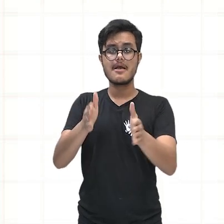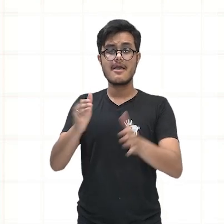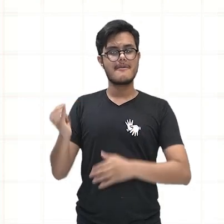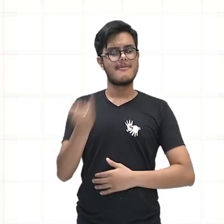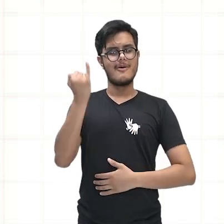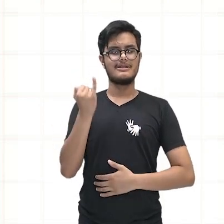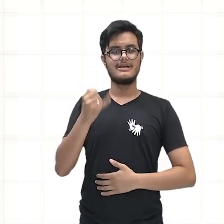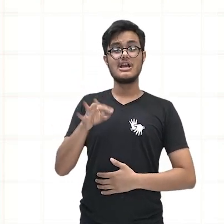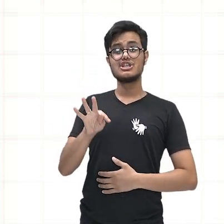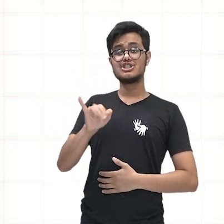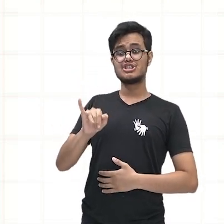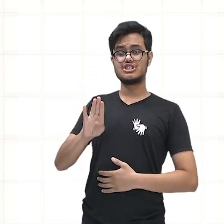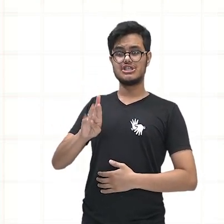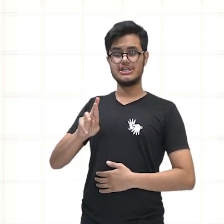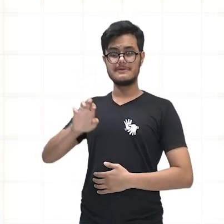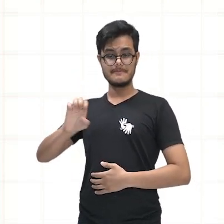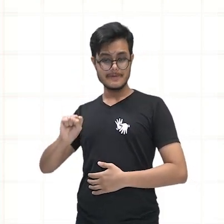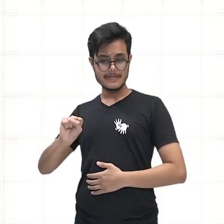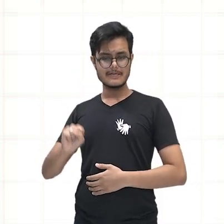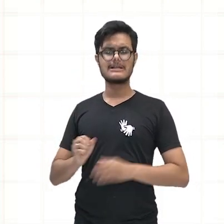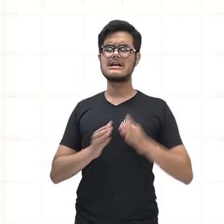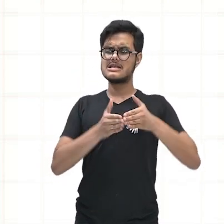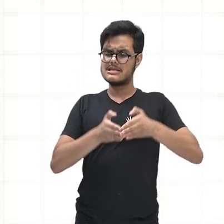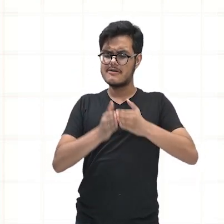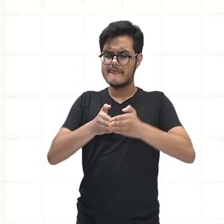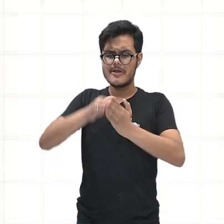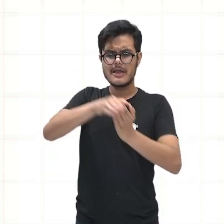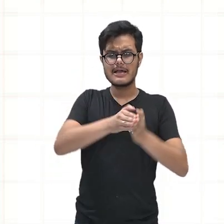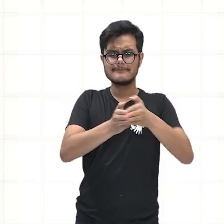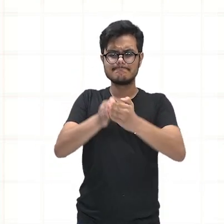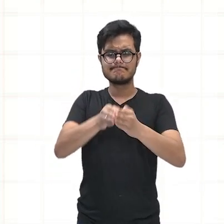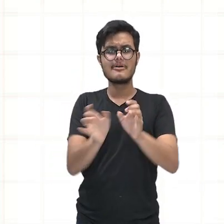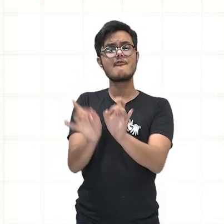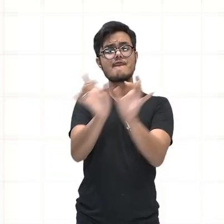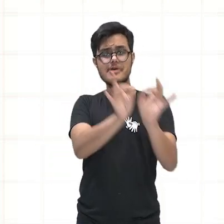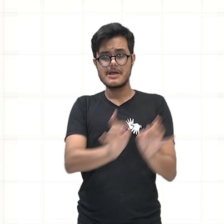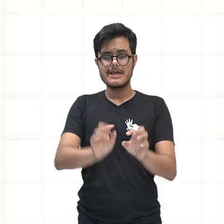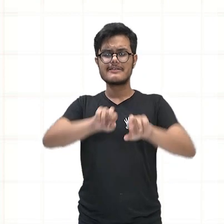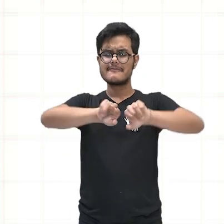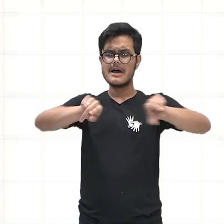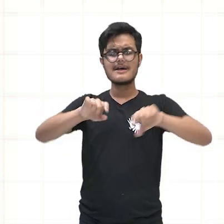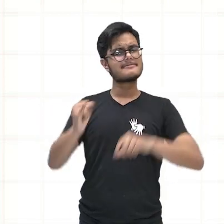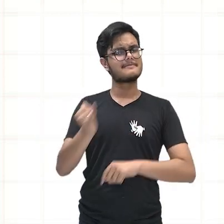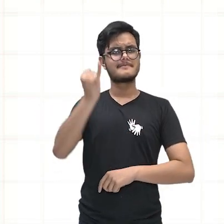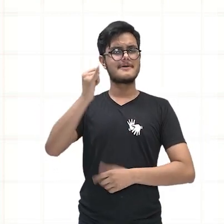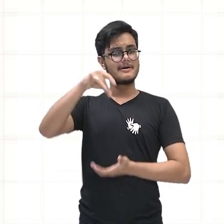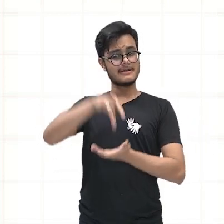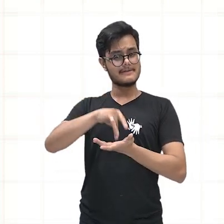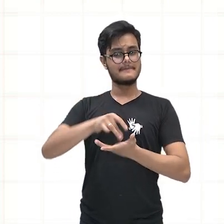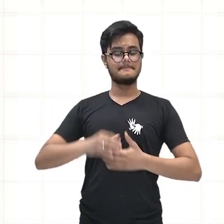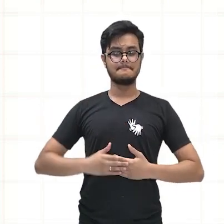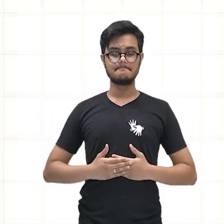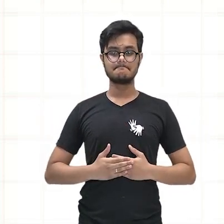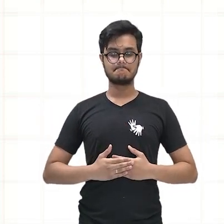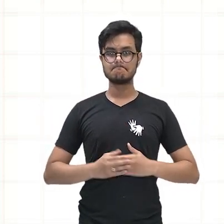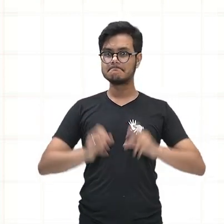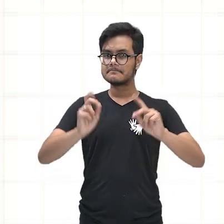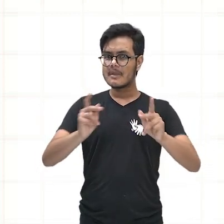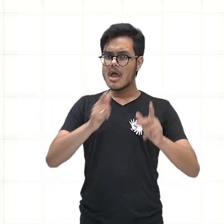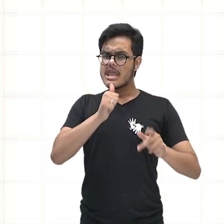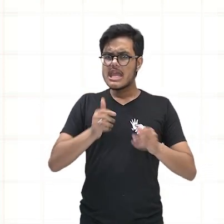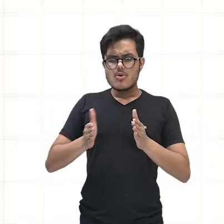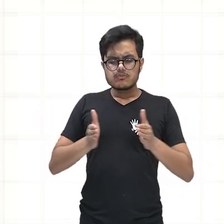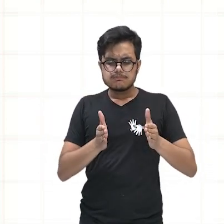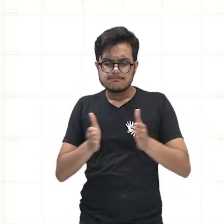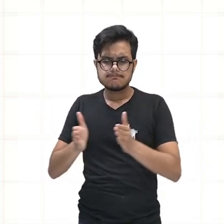Itália principalmente pela navegação transporte enfim vai ter uma importância muito grande ao longo desse Rio tibre nós